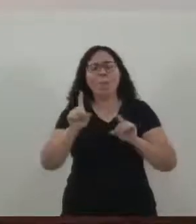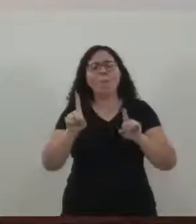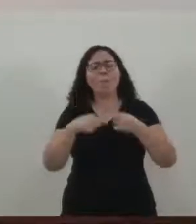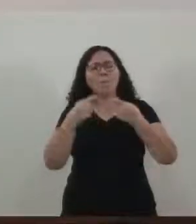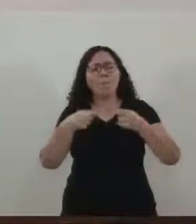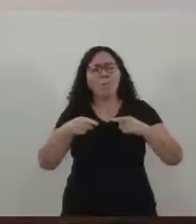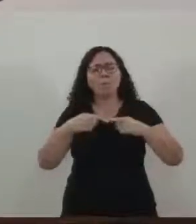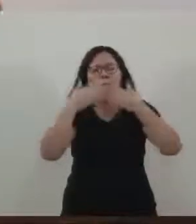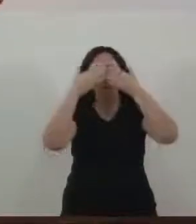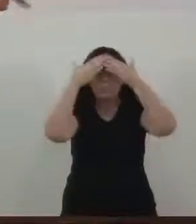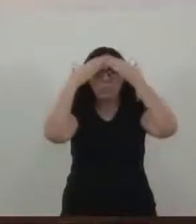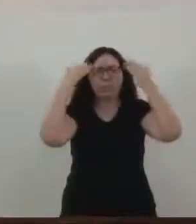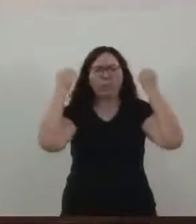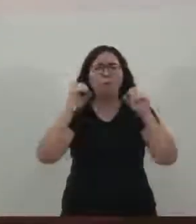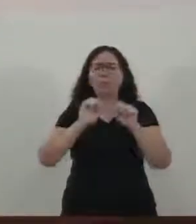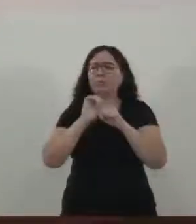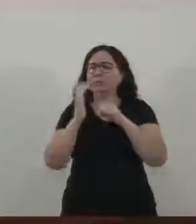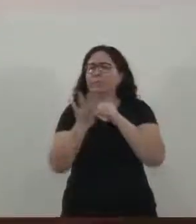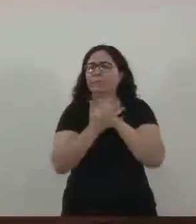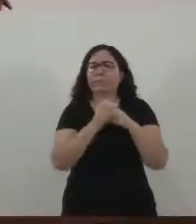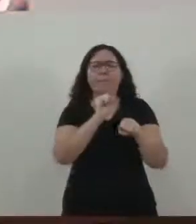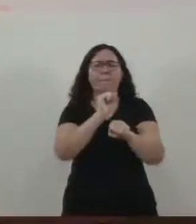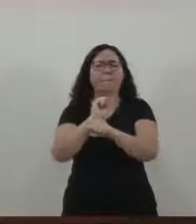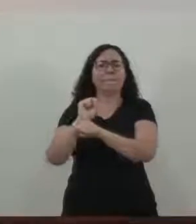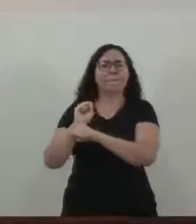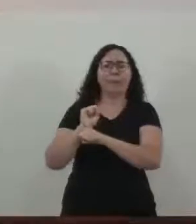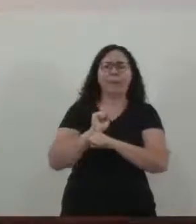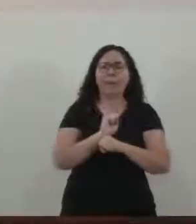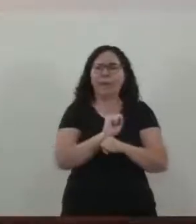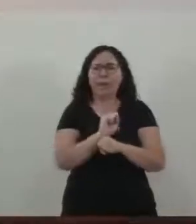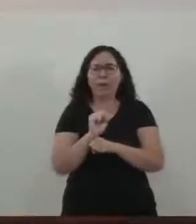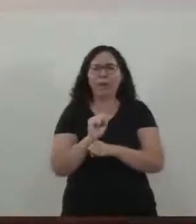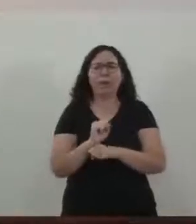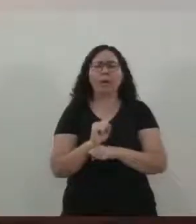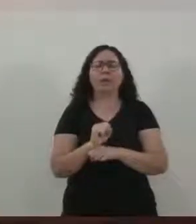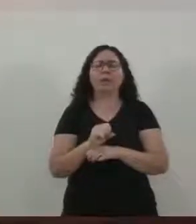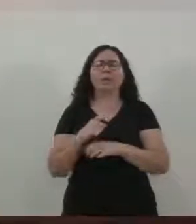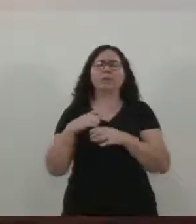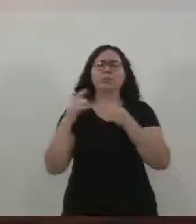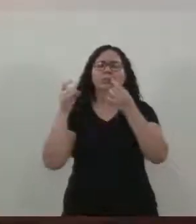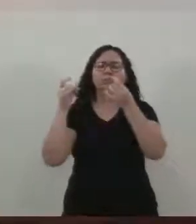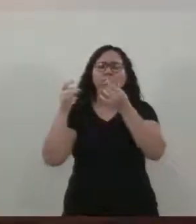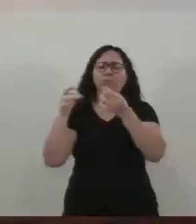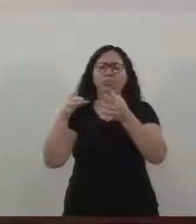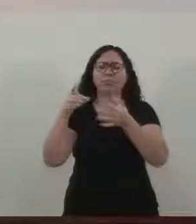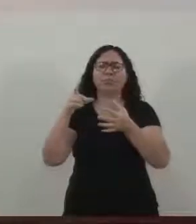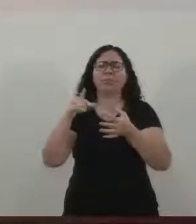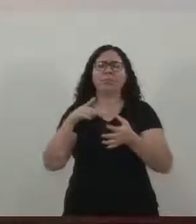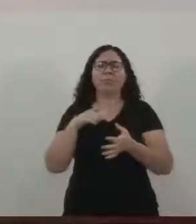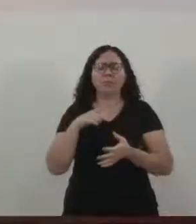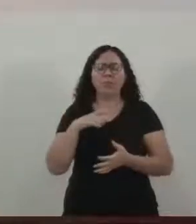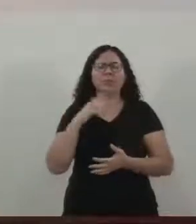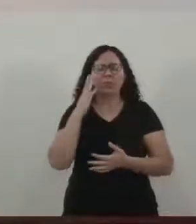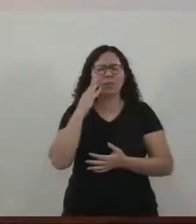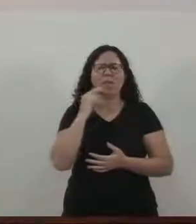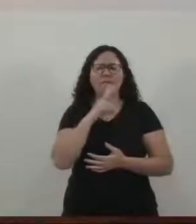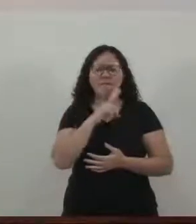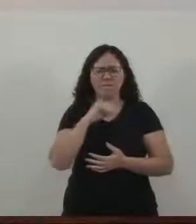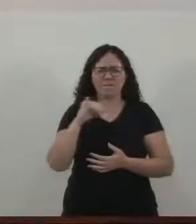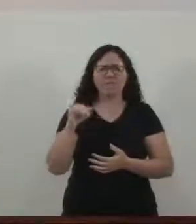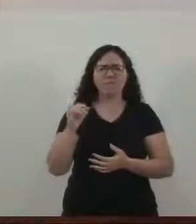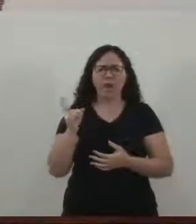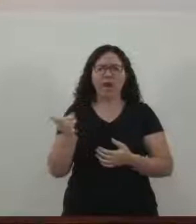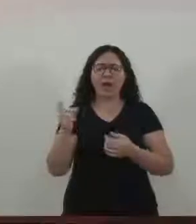diante dessa epidemia, ficou quase tudo parado, nossa emenda é positiva, o bosque da capela está dando uma acelerada, eu tenho certeza que vai ser